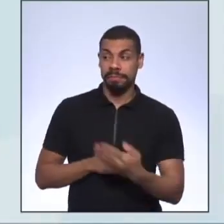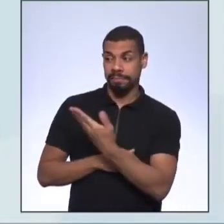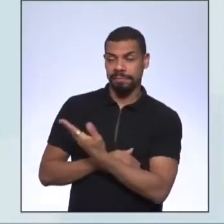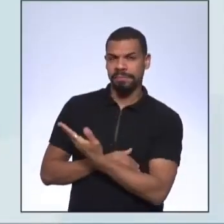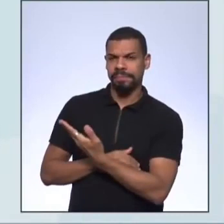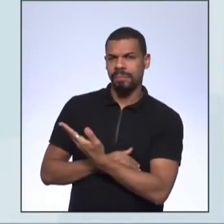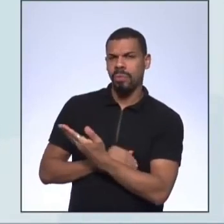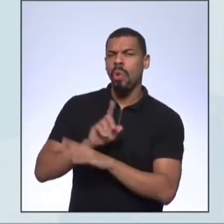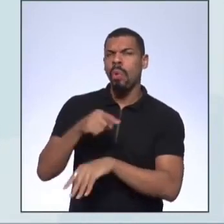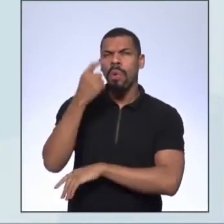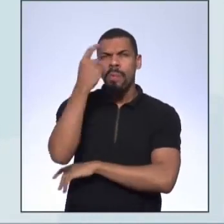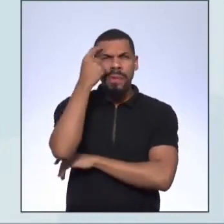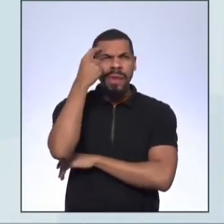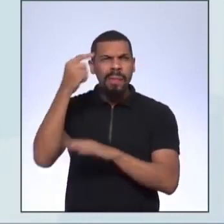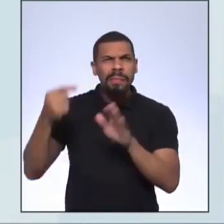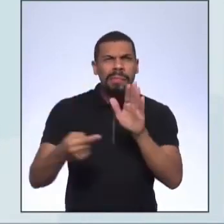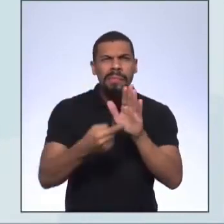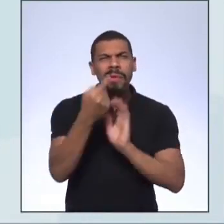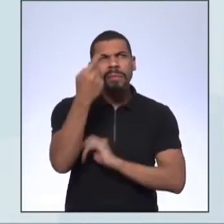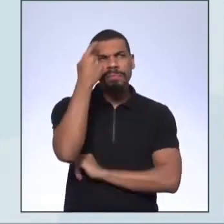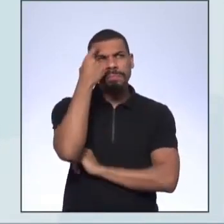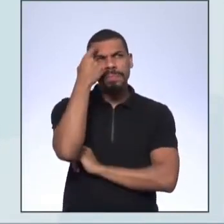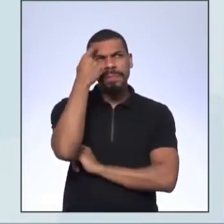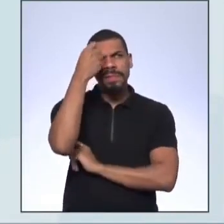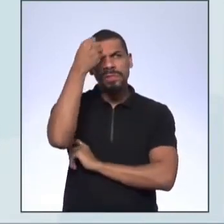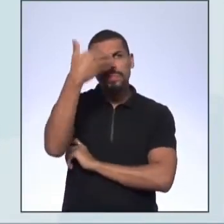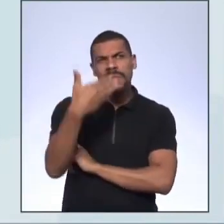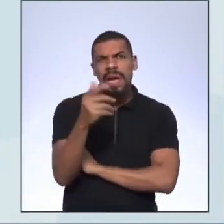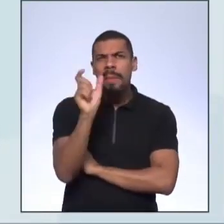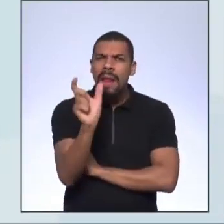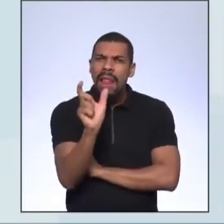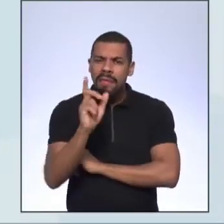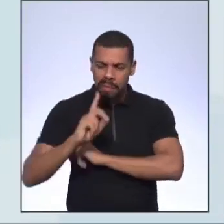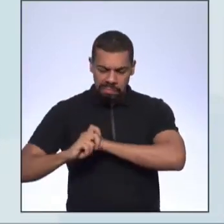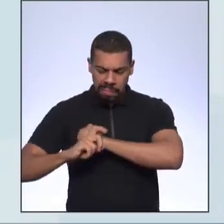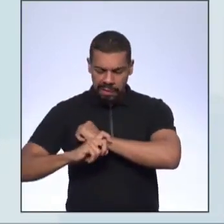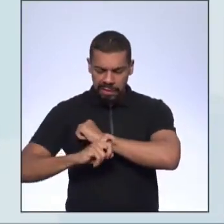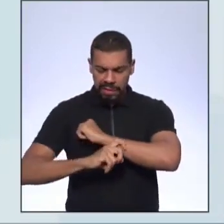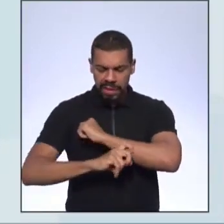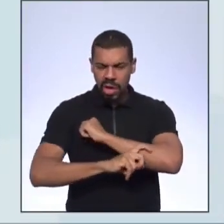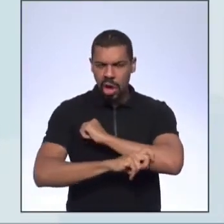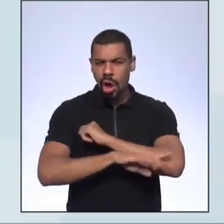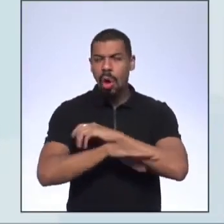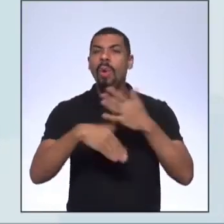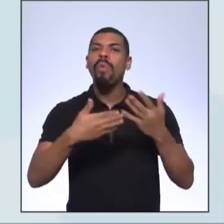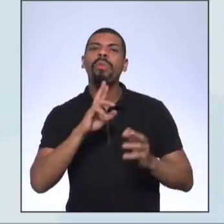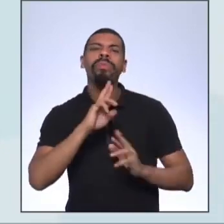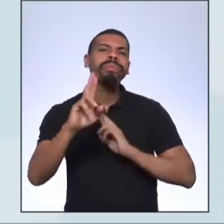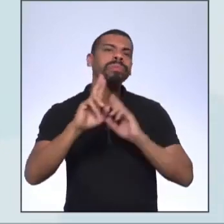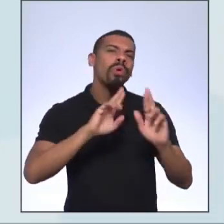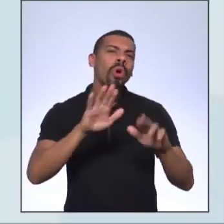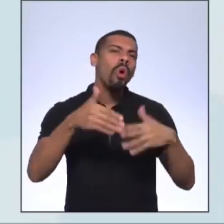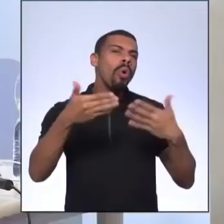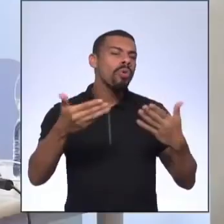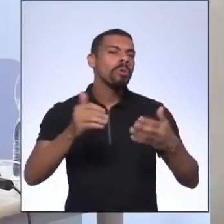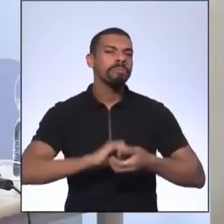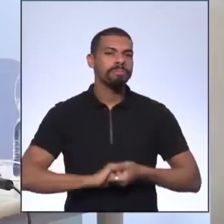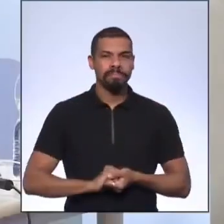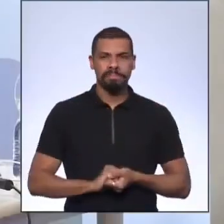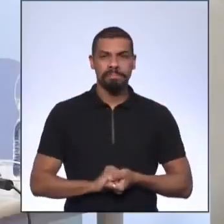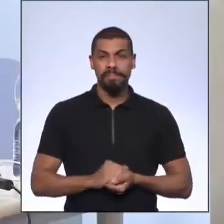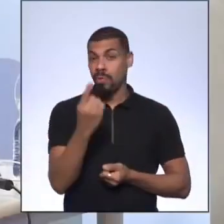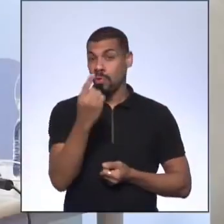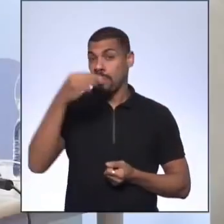a primeira coisa que vocês pensam quando a gente fala em bactérias? Vamos ver aqui que vocês interagem no chat.